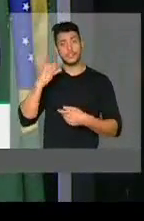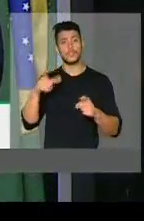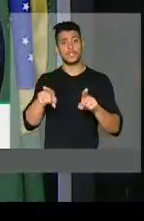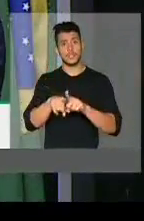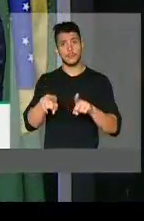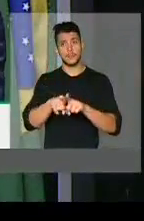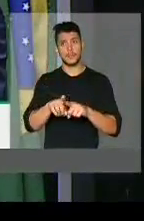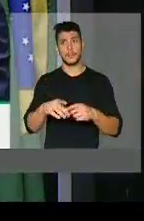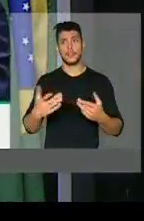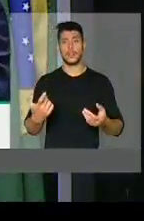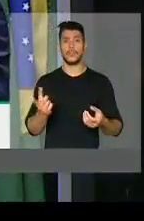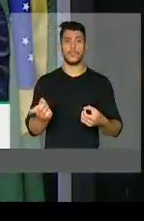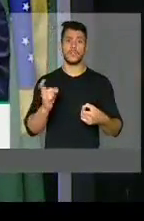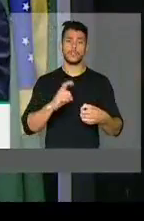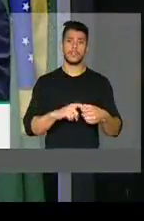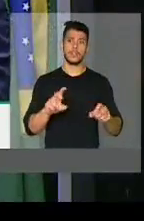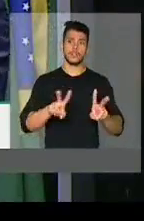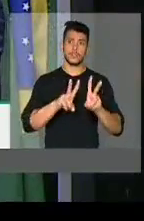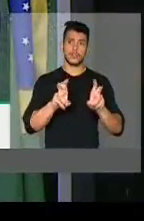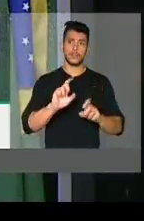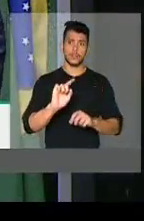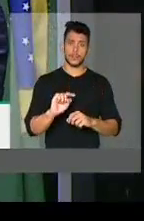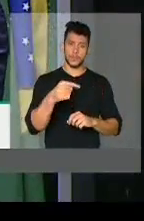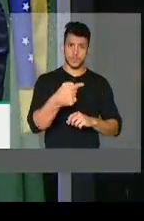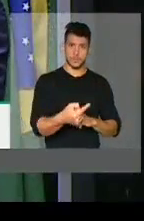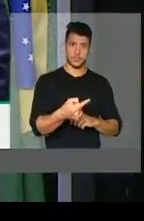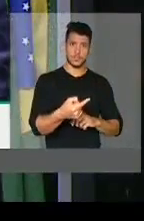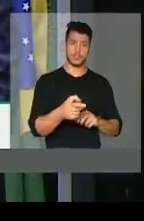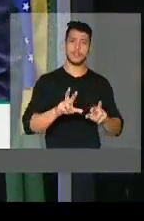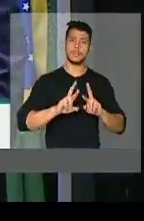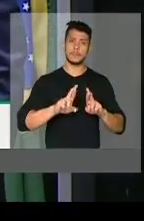defronta. Voltarei ao tema, senhor presidente, e